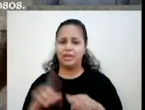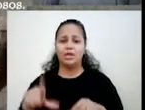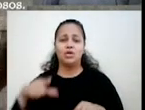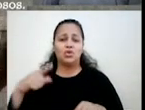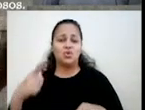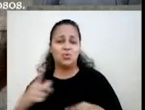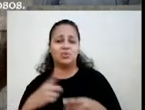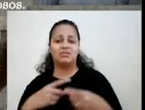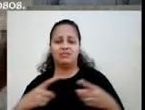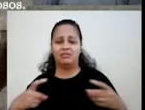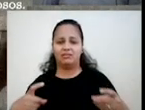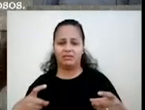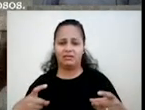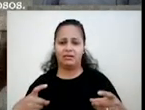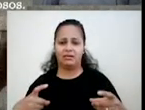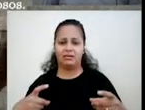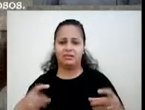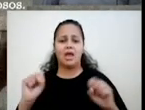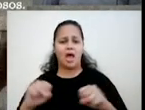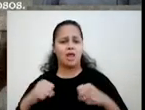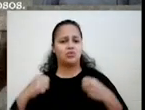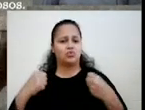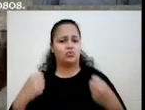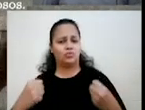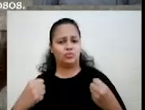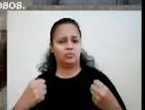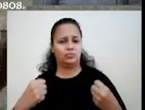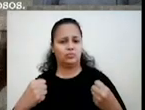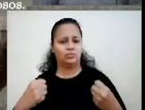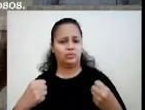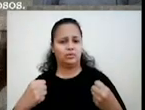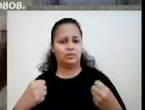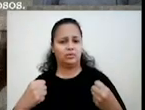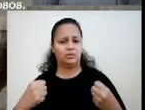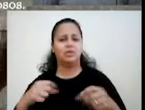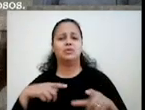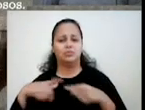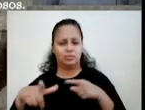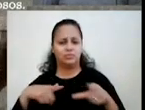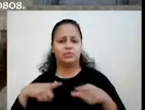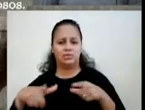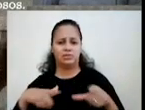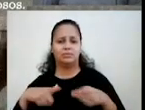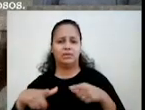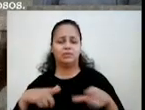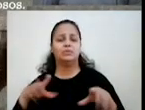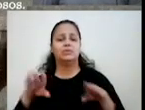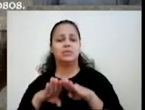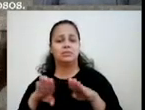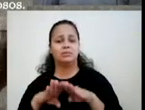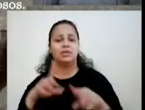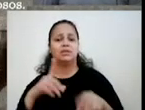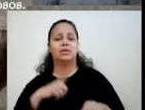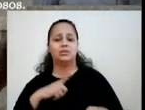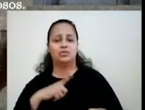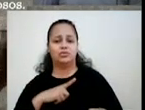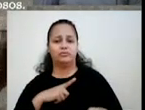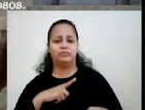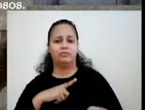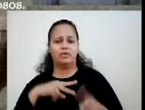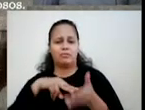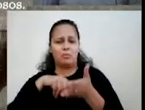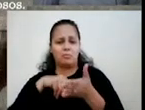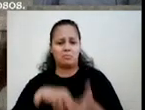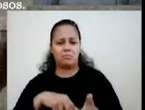contestado, da revolta da vacina, as lutas sindicais, né, os sindicatos dos trabalhadores, também tiveram